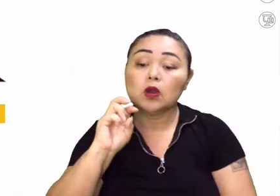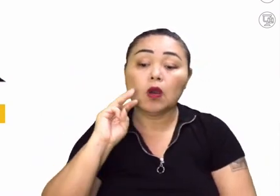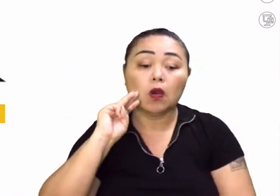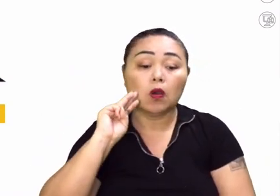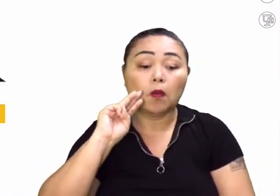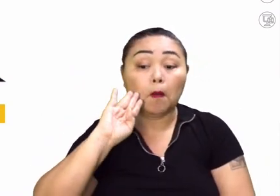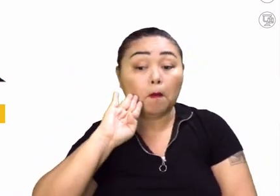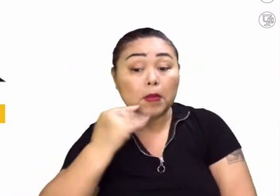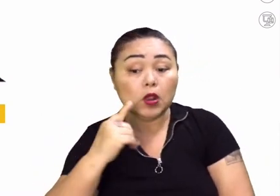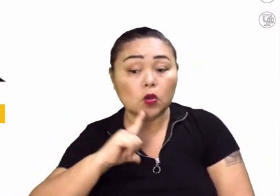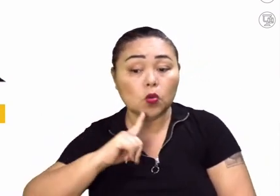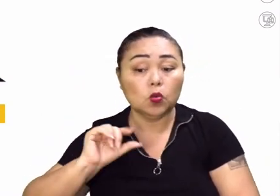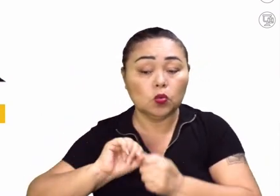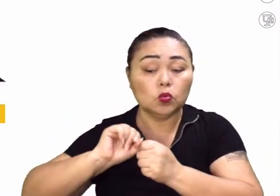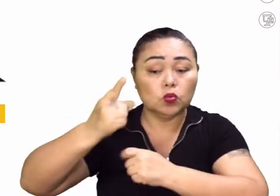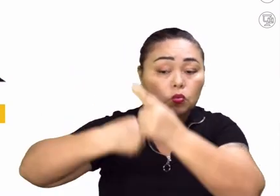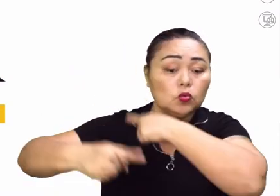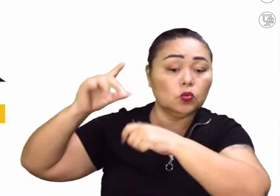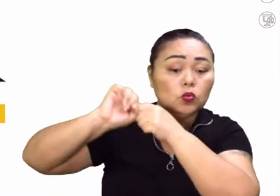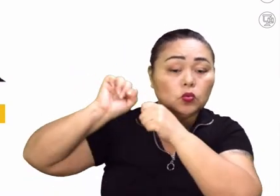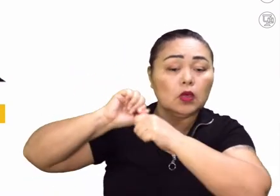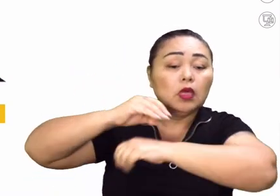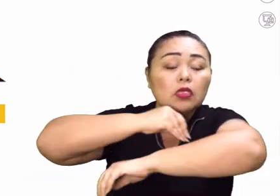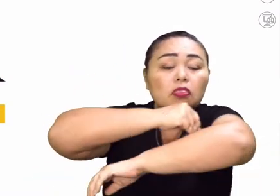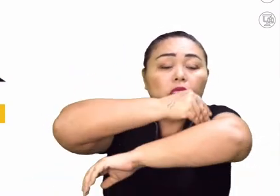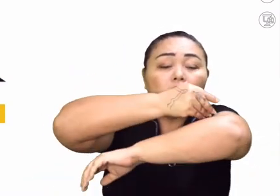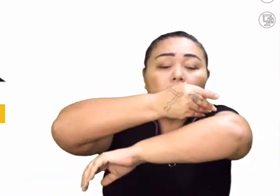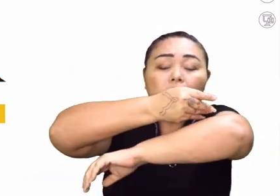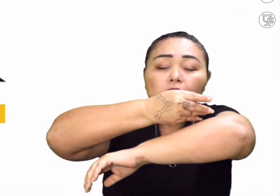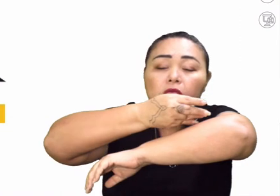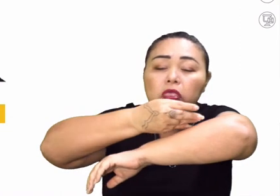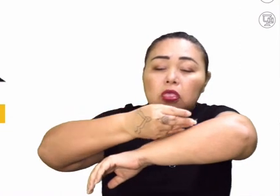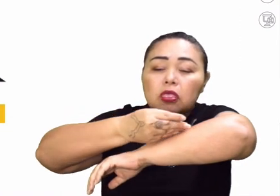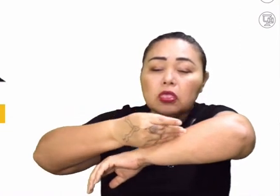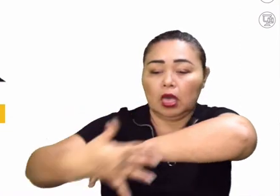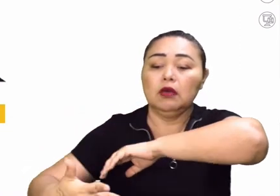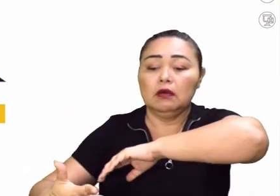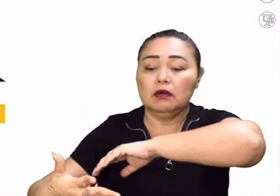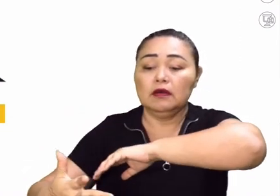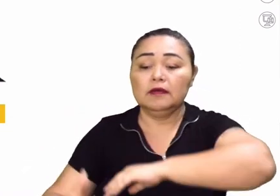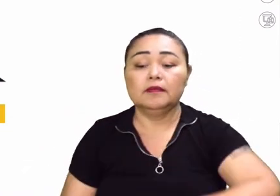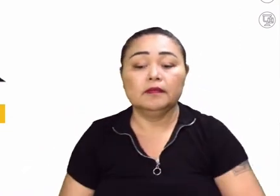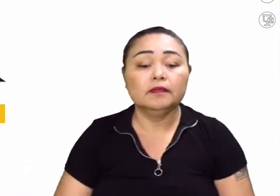quer dizer que as unidades escudo Cristalina são desgastadas para caramba